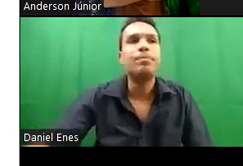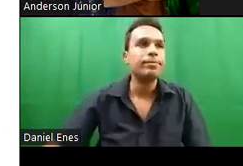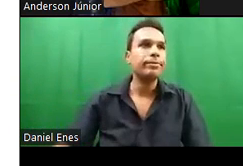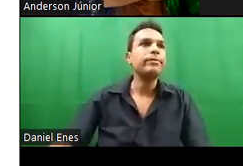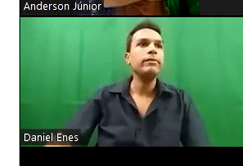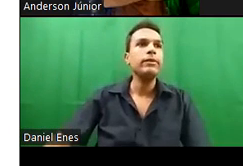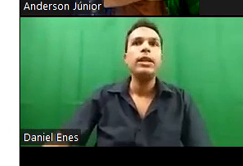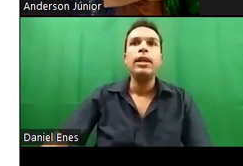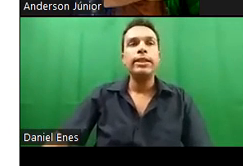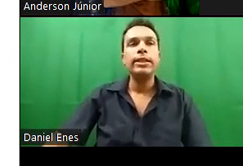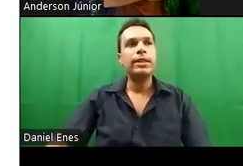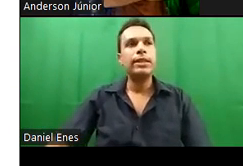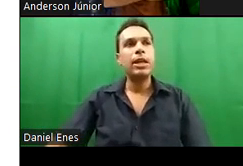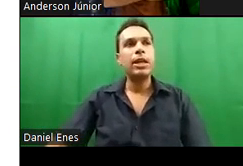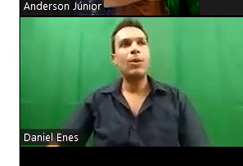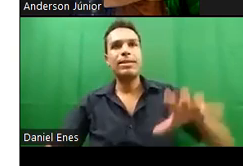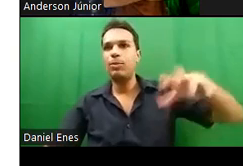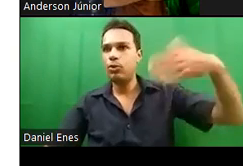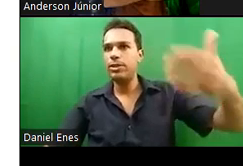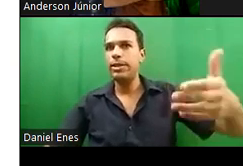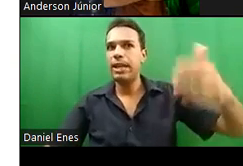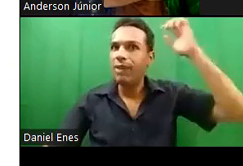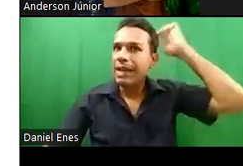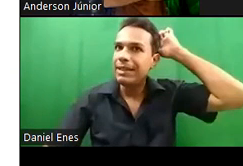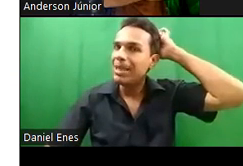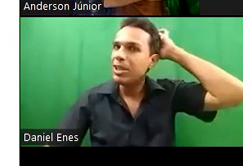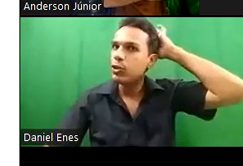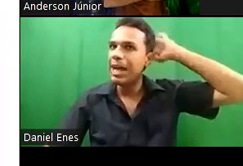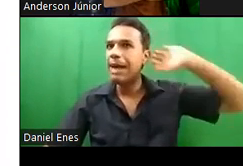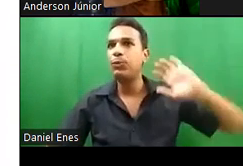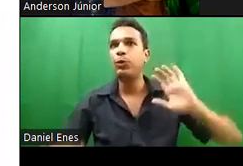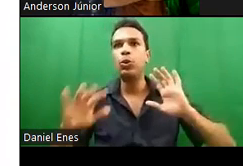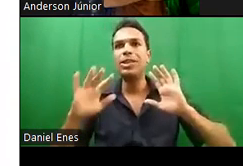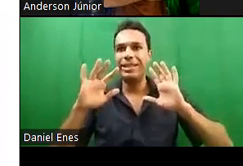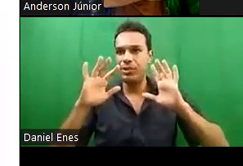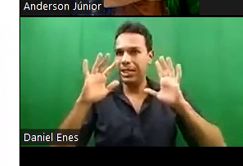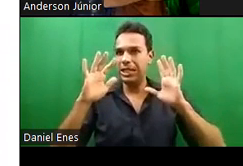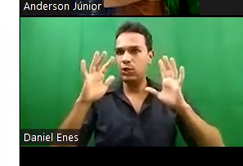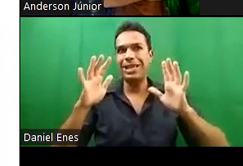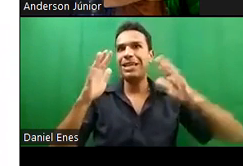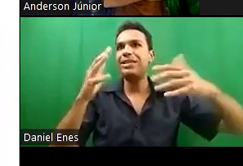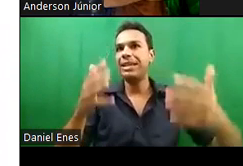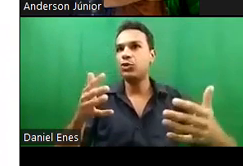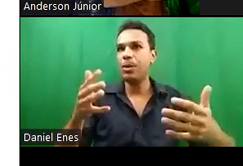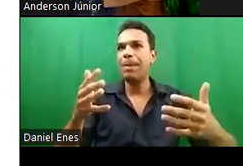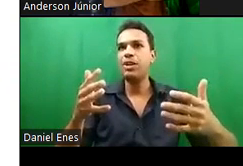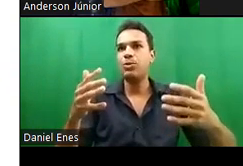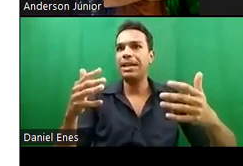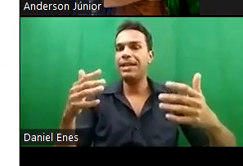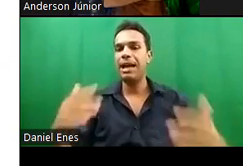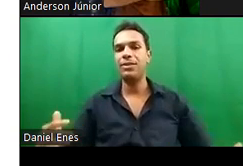Show! Então, assim, uma coisa que é válida mencionar. Todas as línguas elas têm a